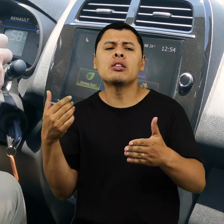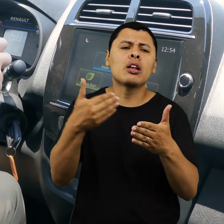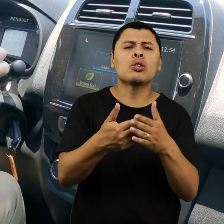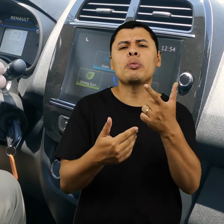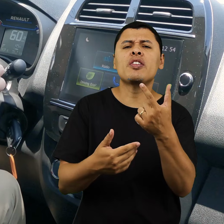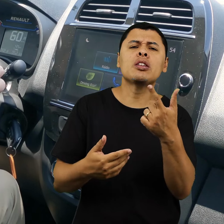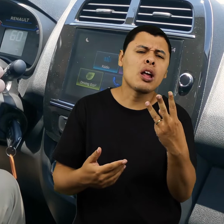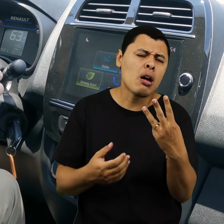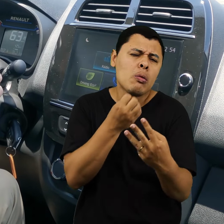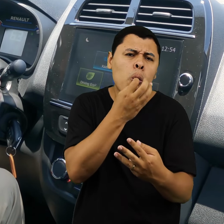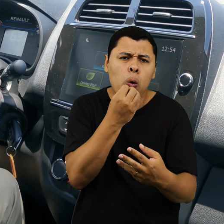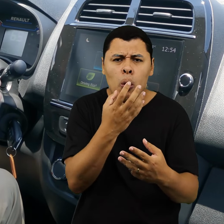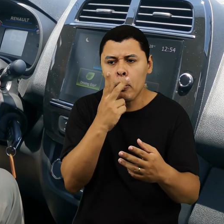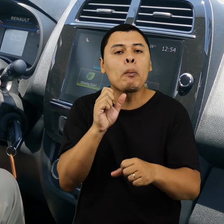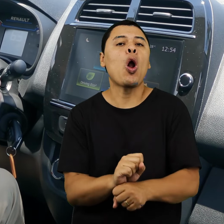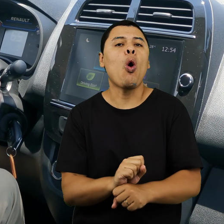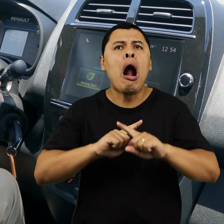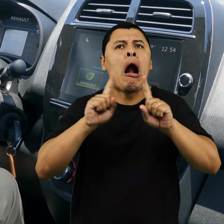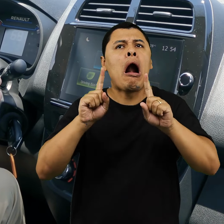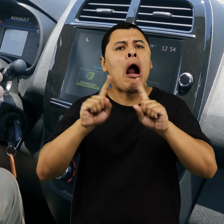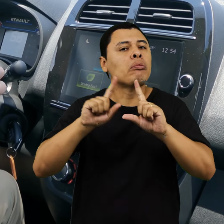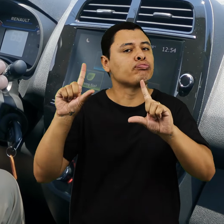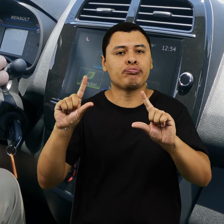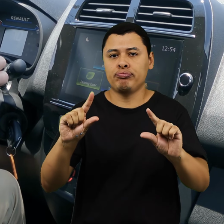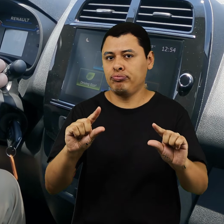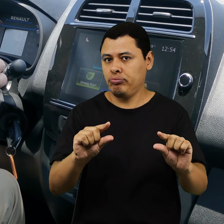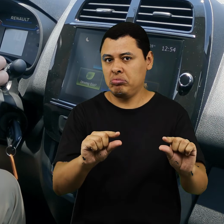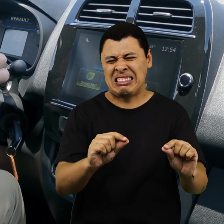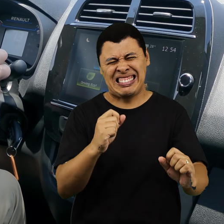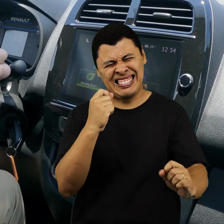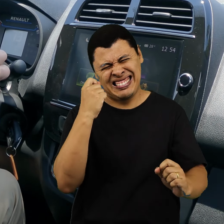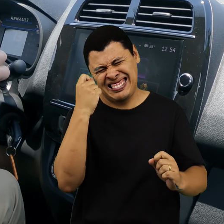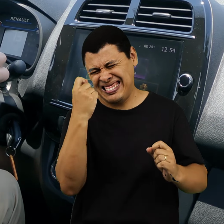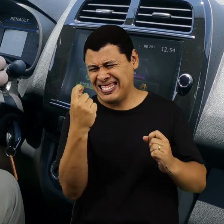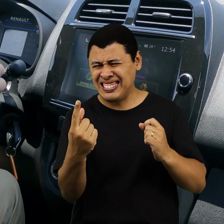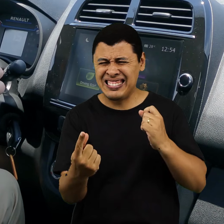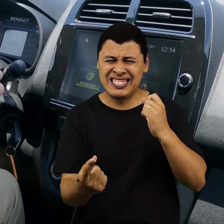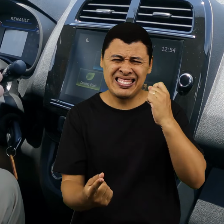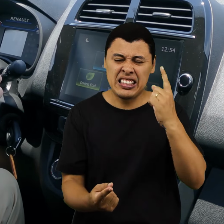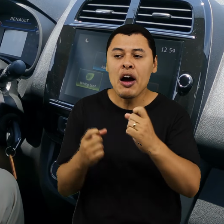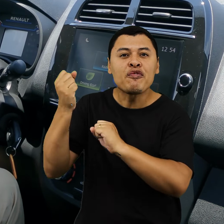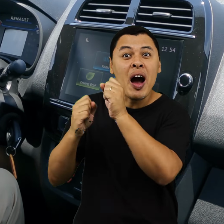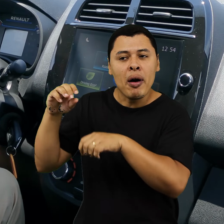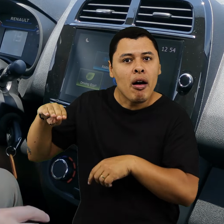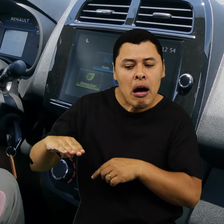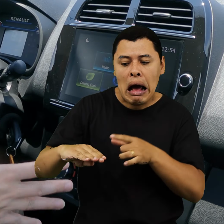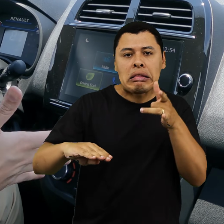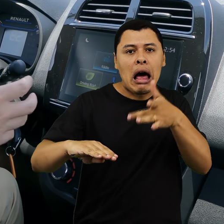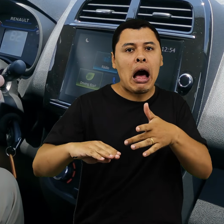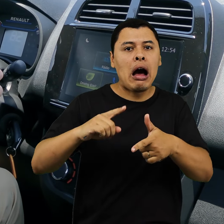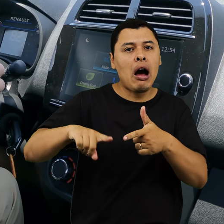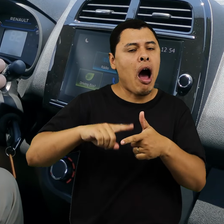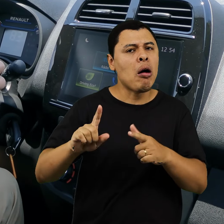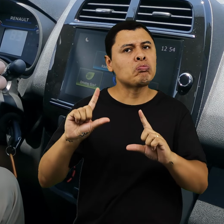ver que realmente é raro você encontrar reclamações a respeito dessas falhas precoces nos modelos